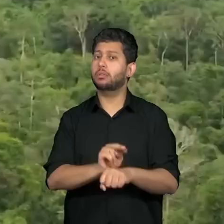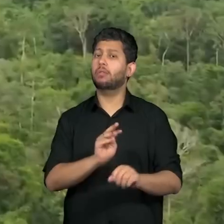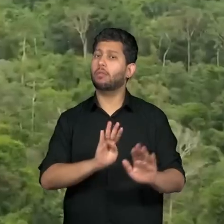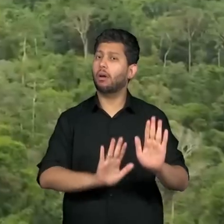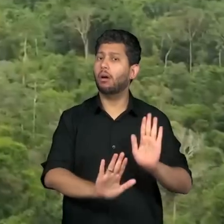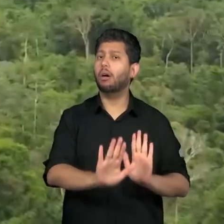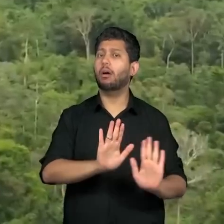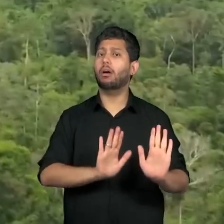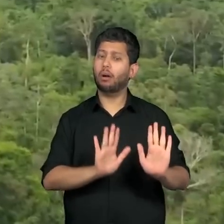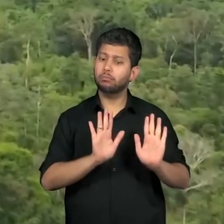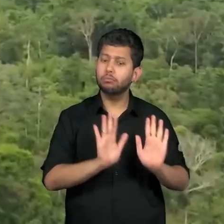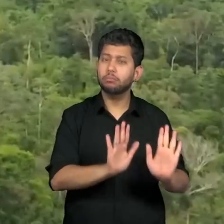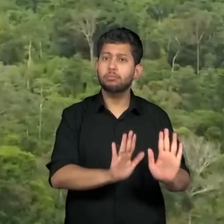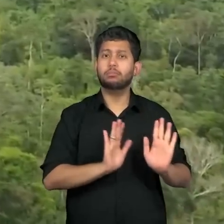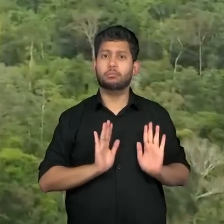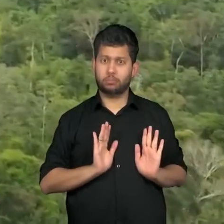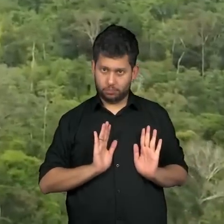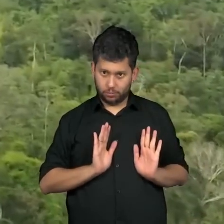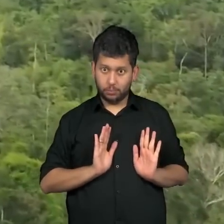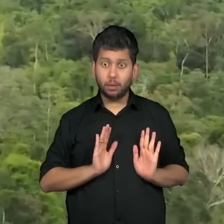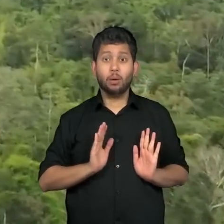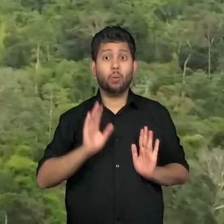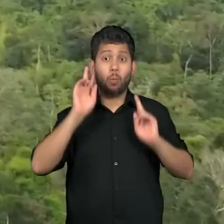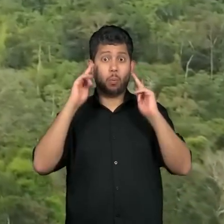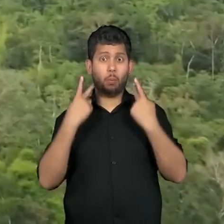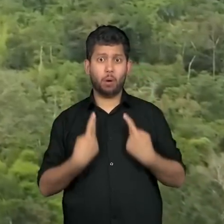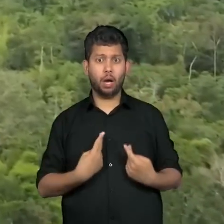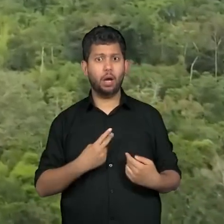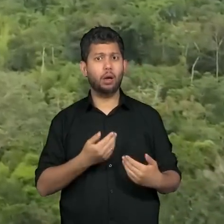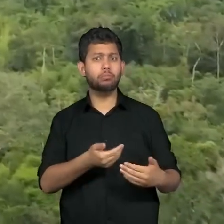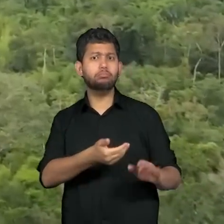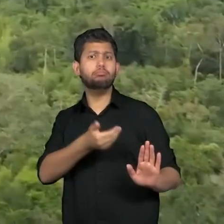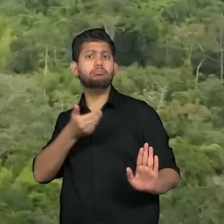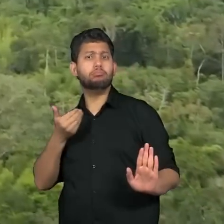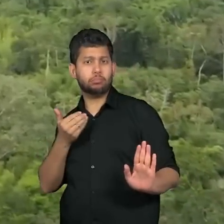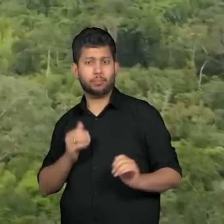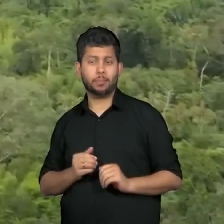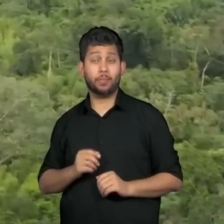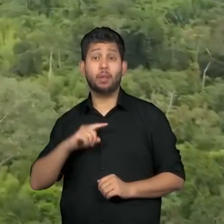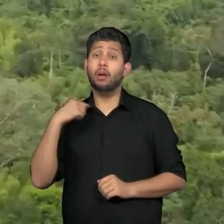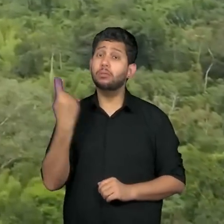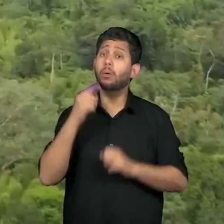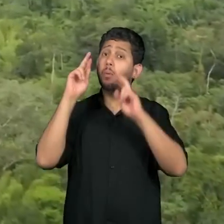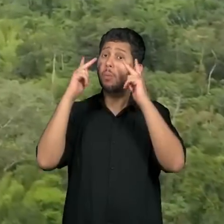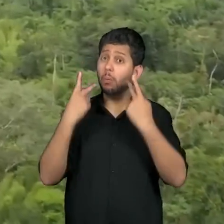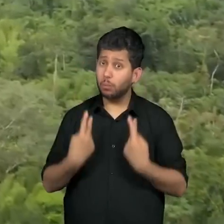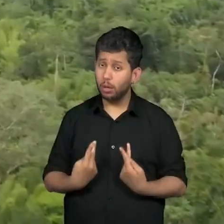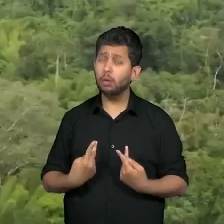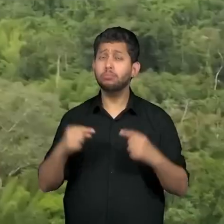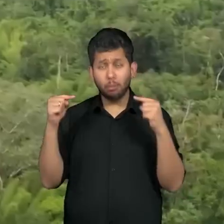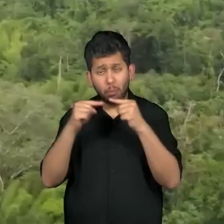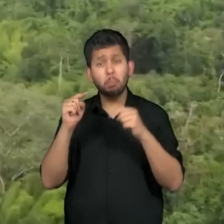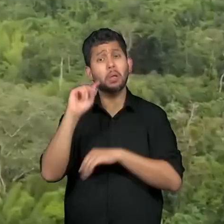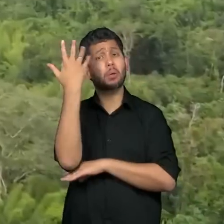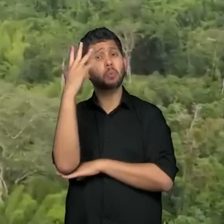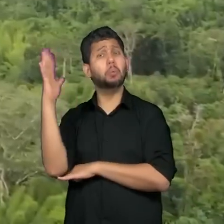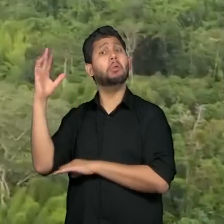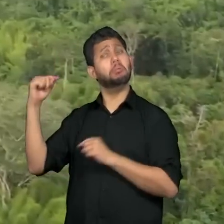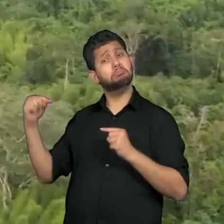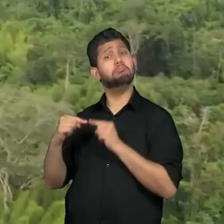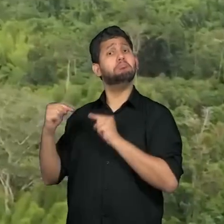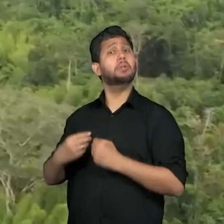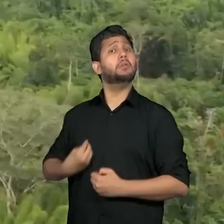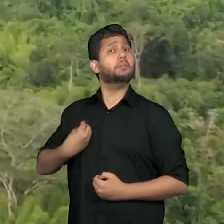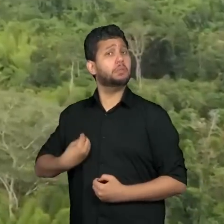com o menor nível de intervenção humana possível. O ser humano, ele faz parte da natureza. Então,